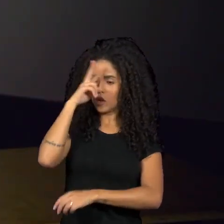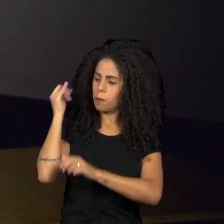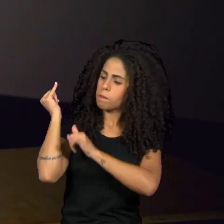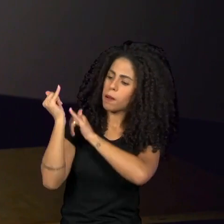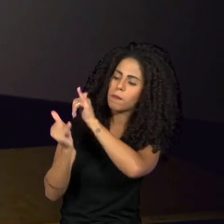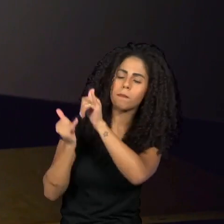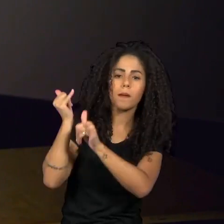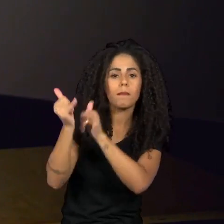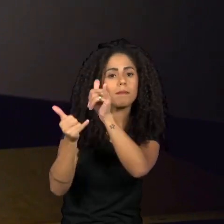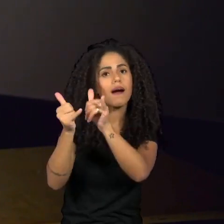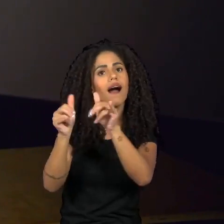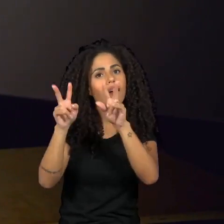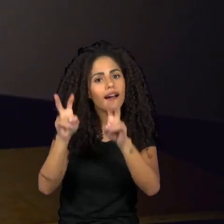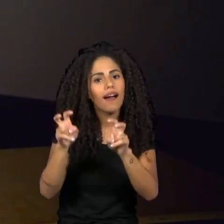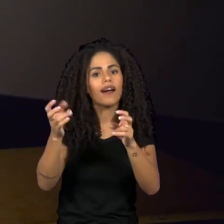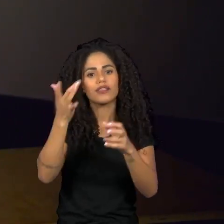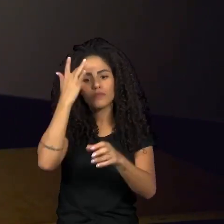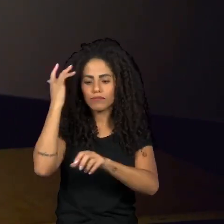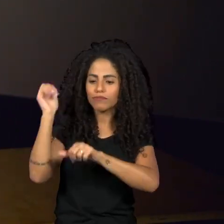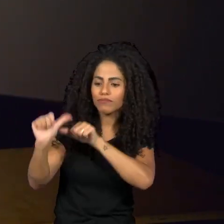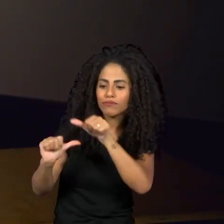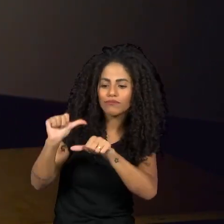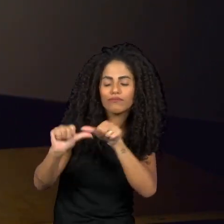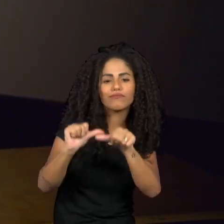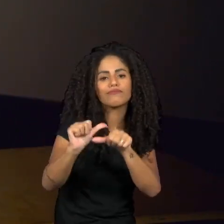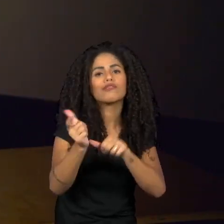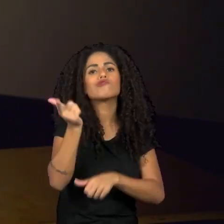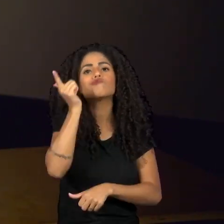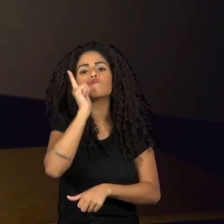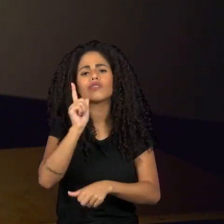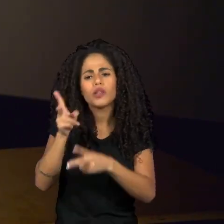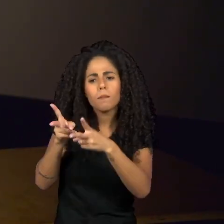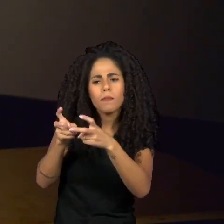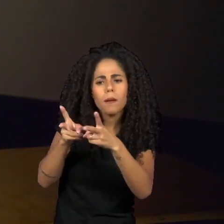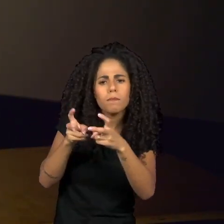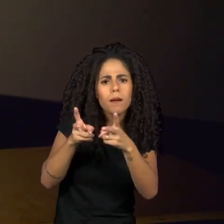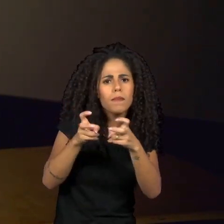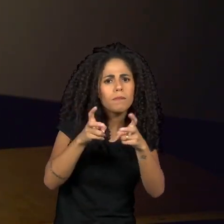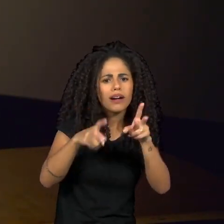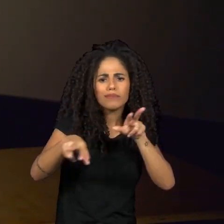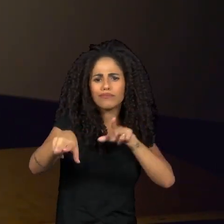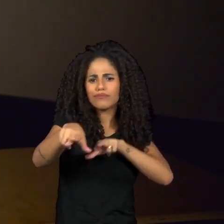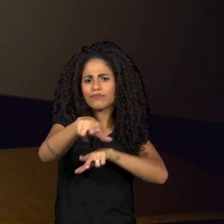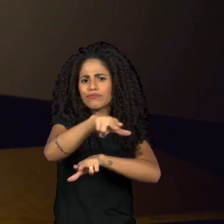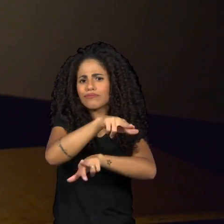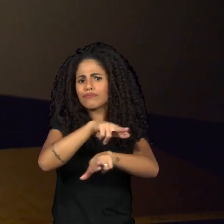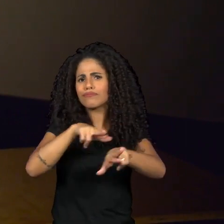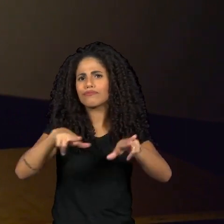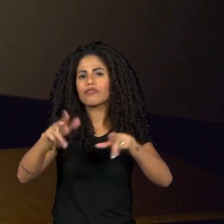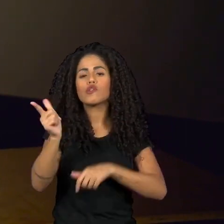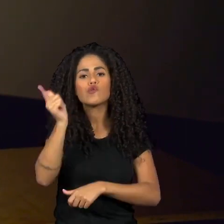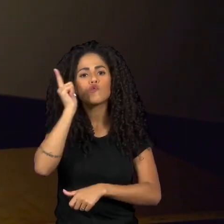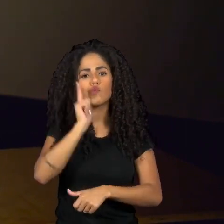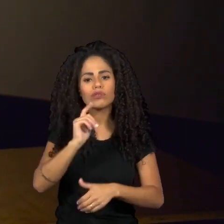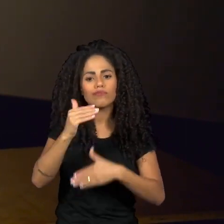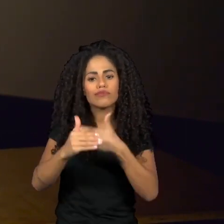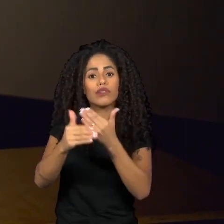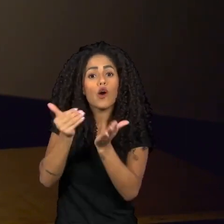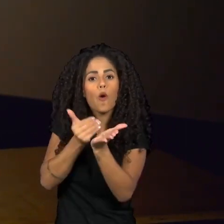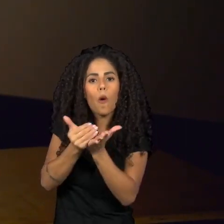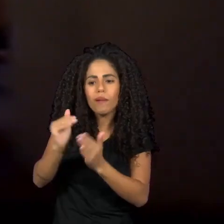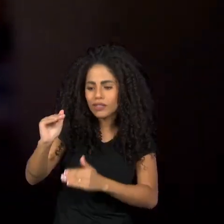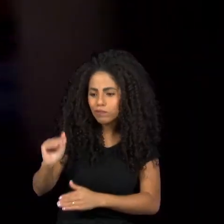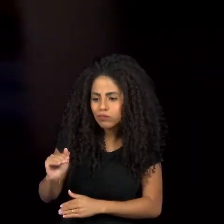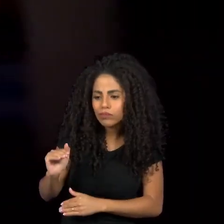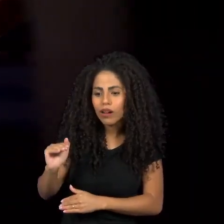é calcada nessas grandes transformações. A gente vê diversos movimentos culturais geraram subterraneamente grandes